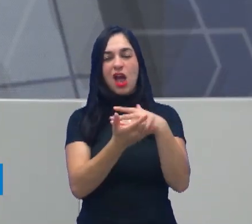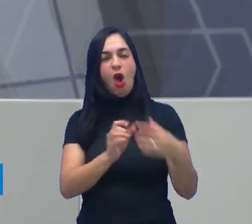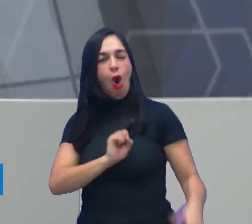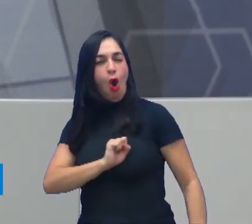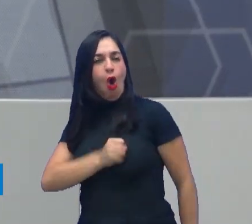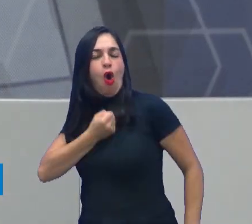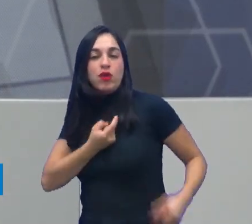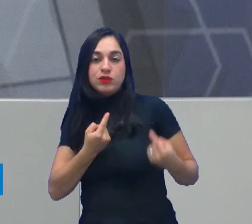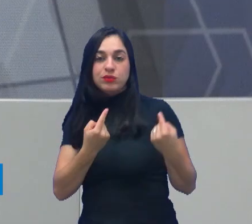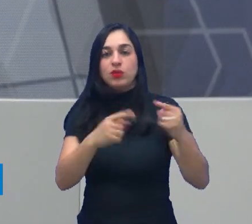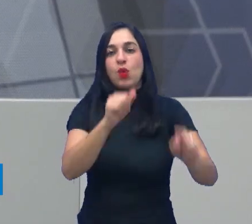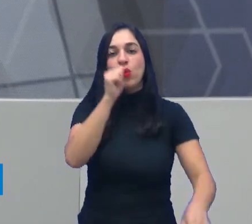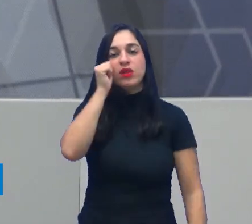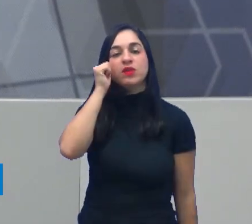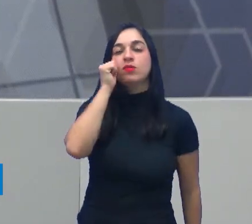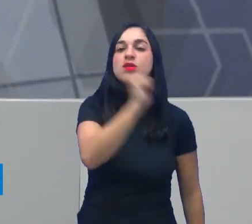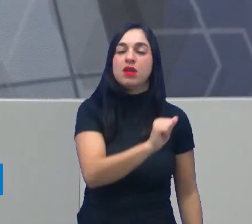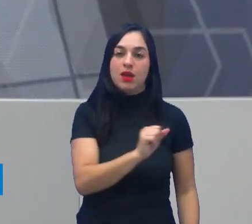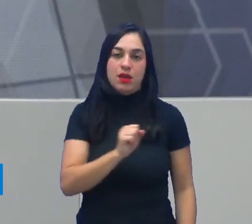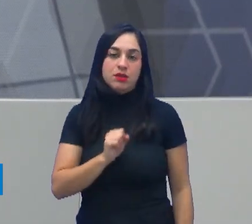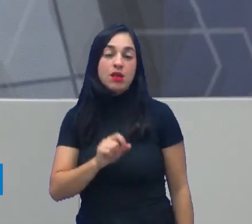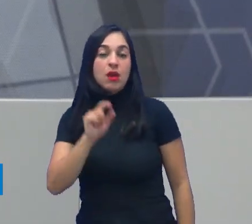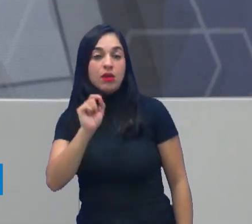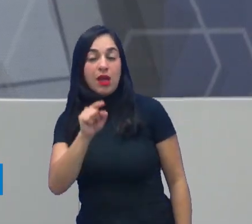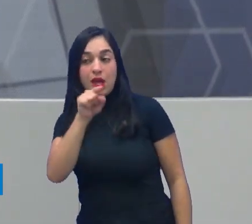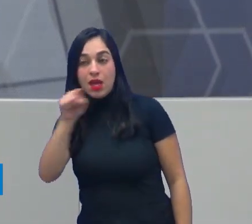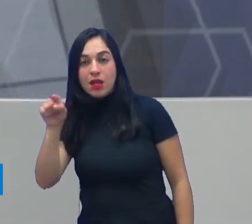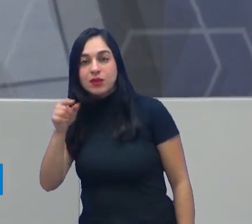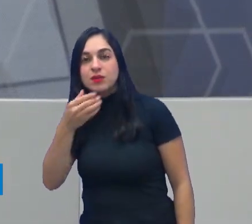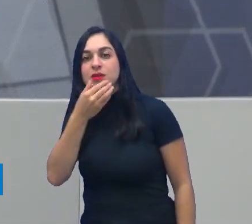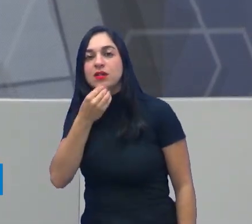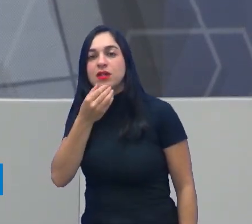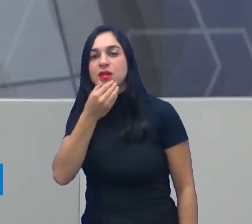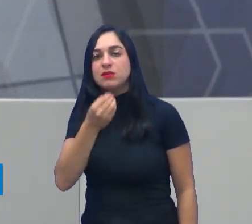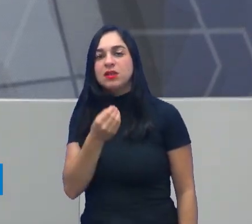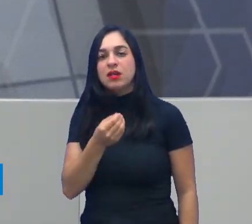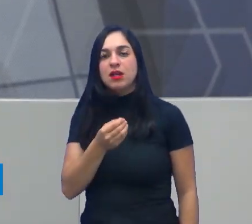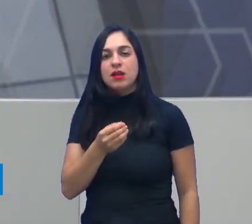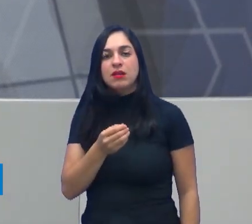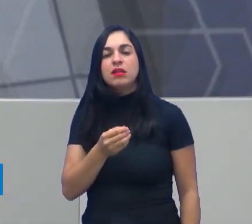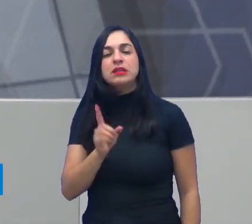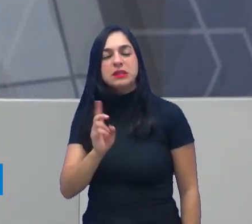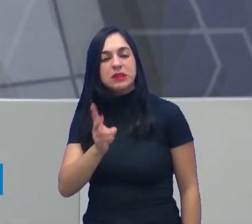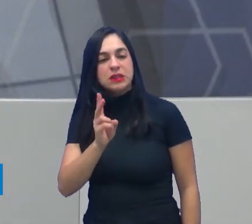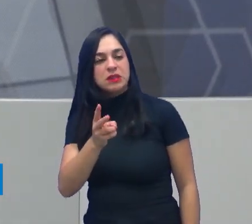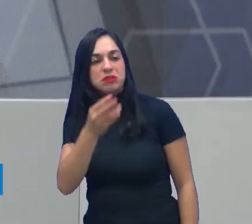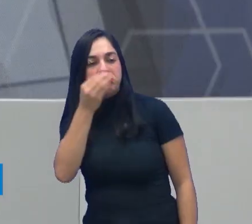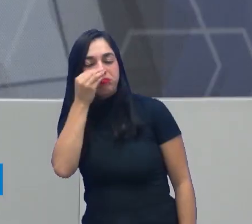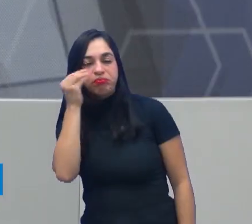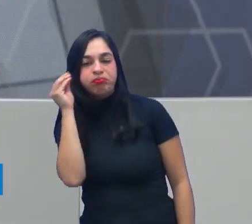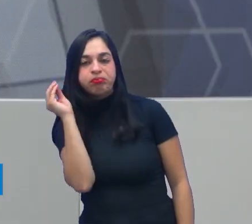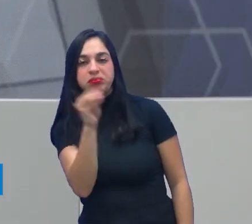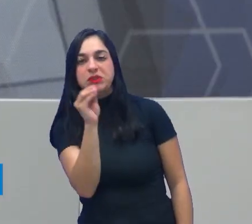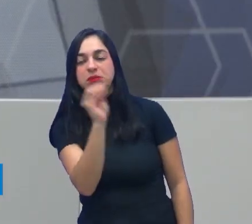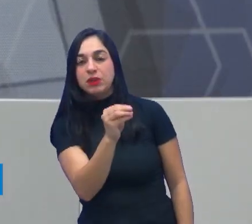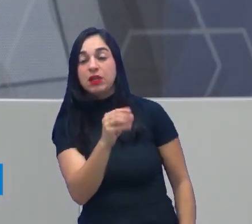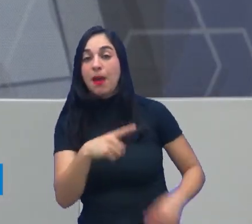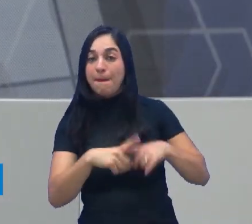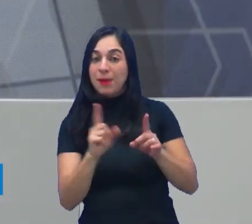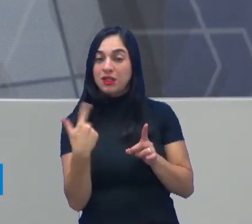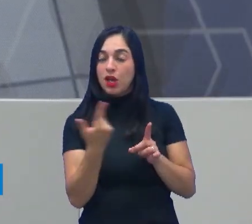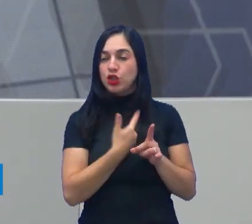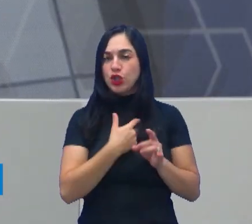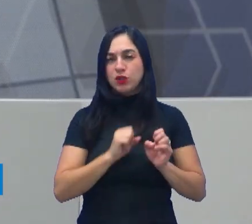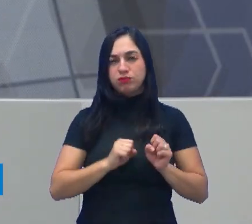a misoginia que eles, infelizmente, não deixaram de passar no Congresso Nacional. Mas nós vamos combater